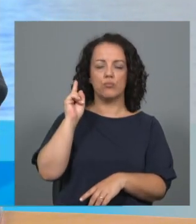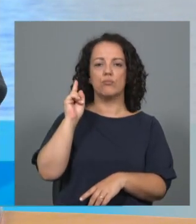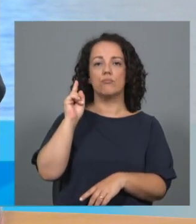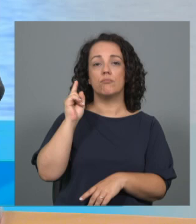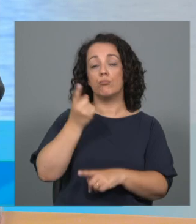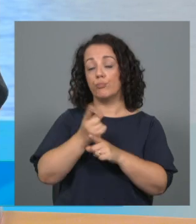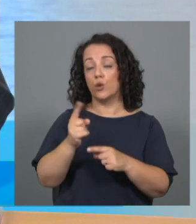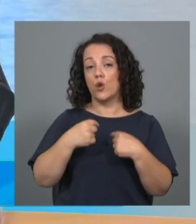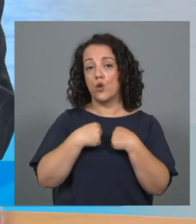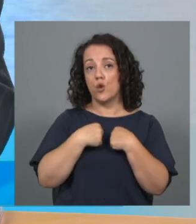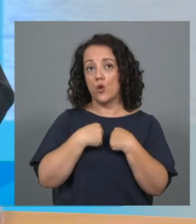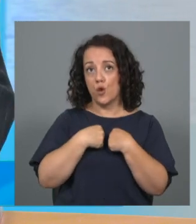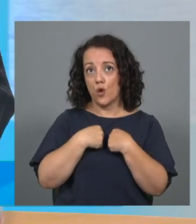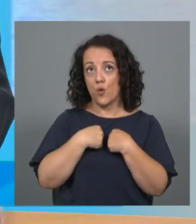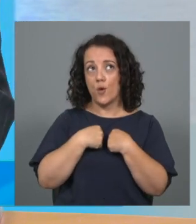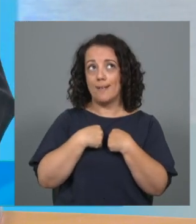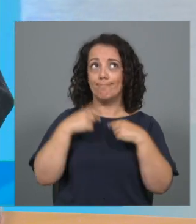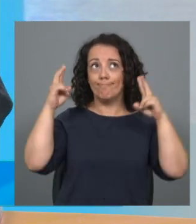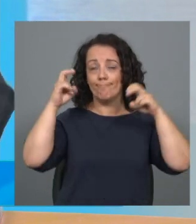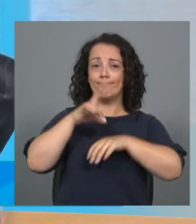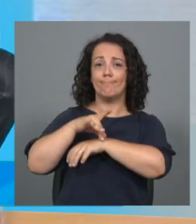agente turístico,